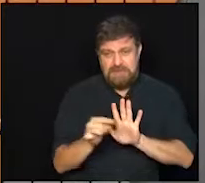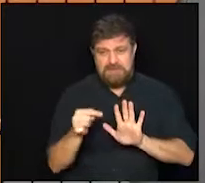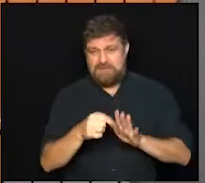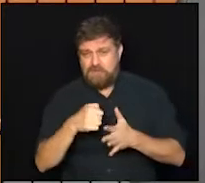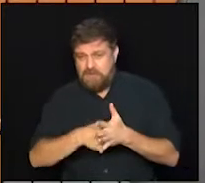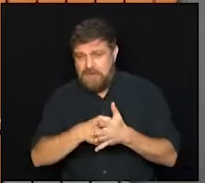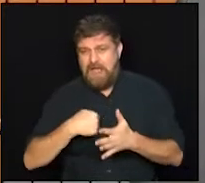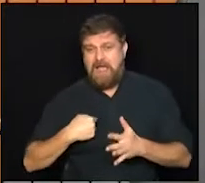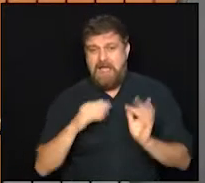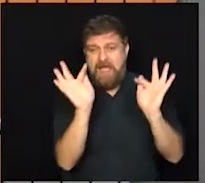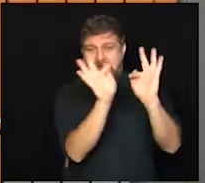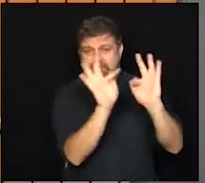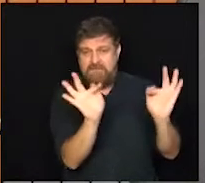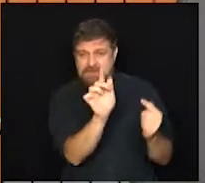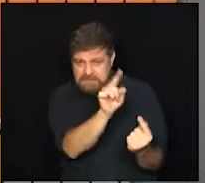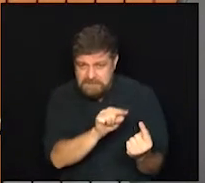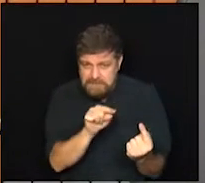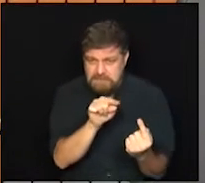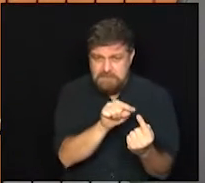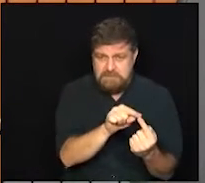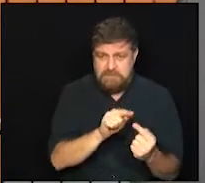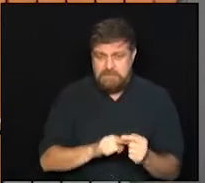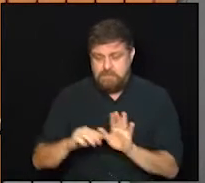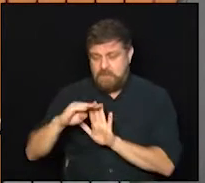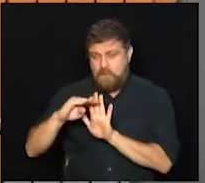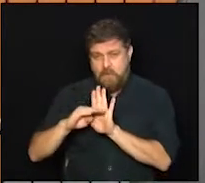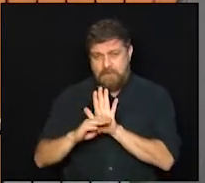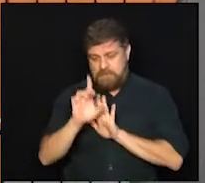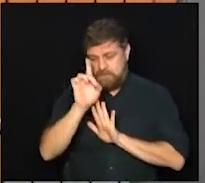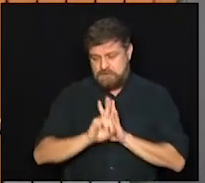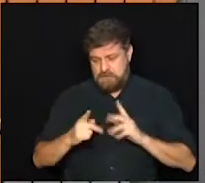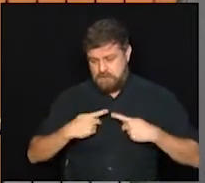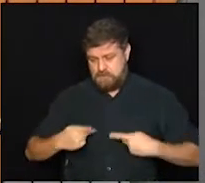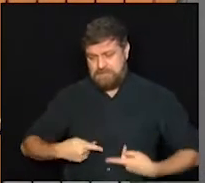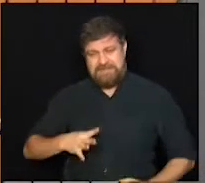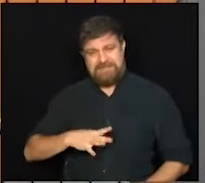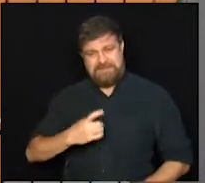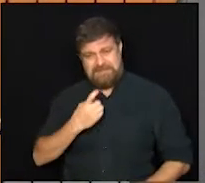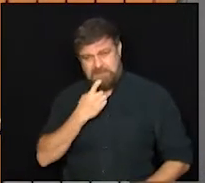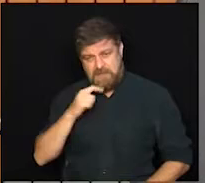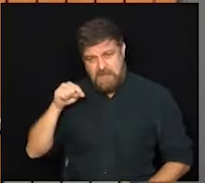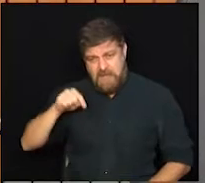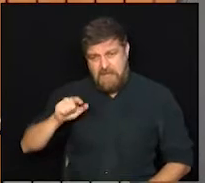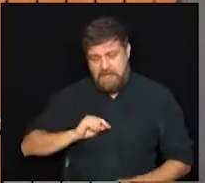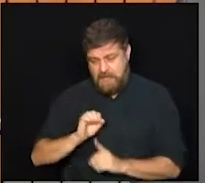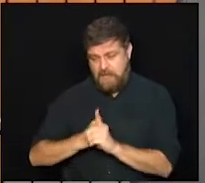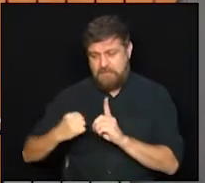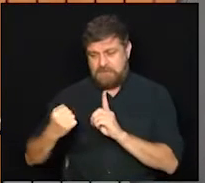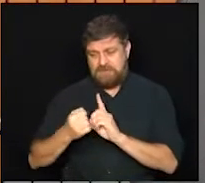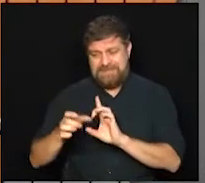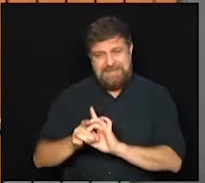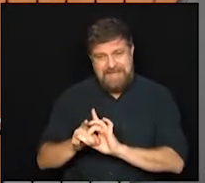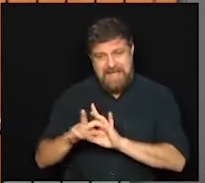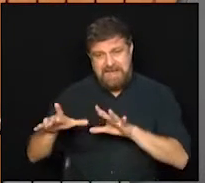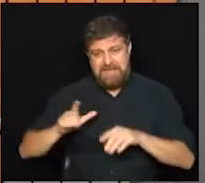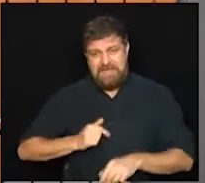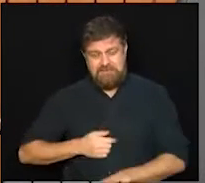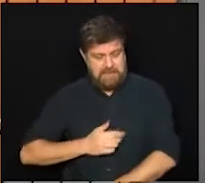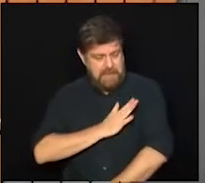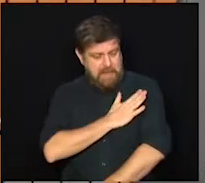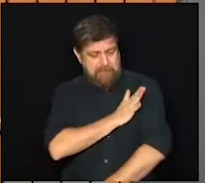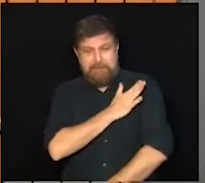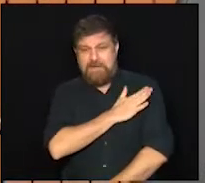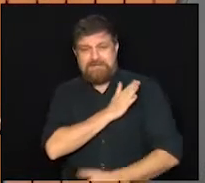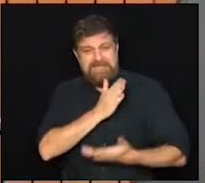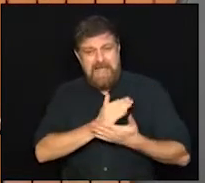nossa felicidade. Discutir o Plano Municipal de Direitos Humanos é a construção de uma sociedade livre de discriminação e das